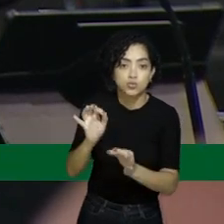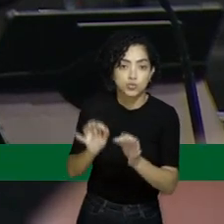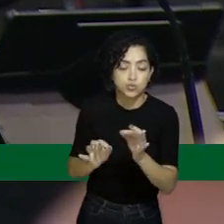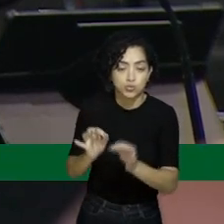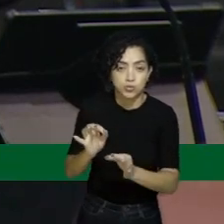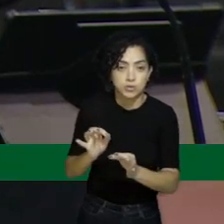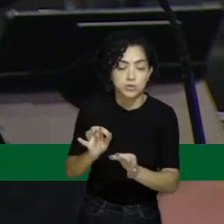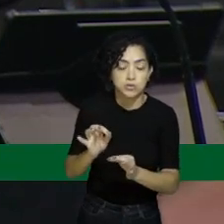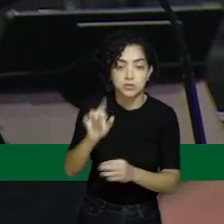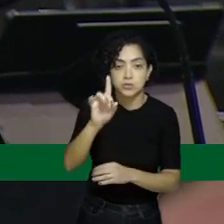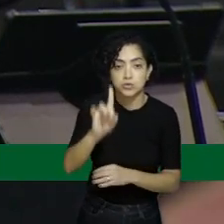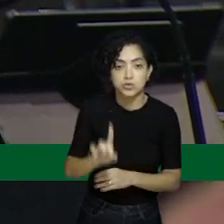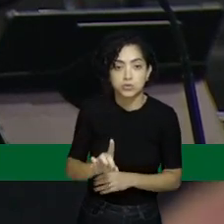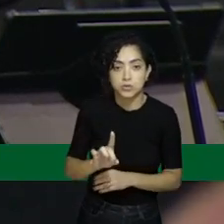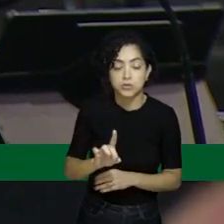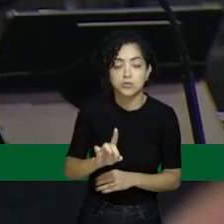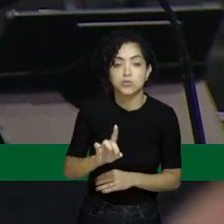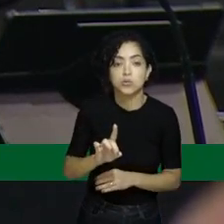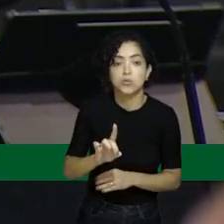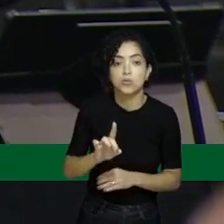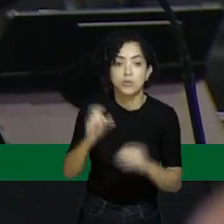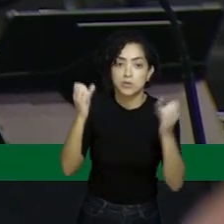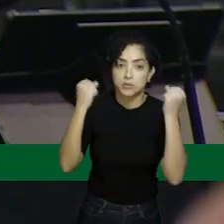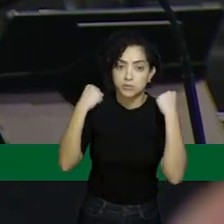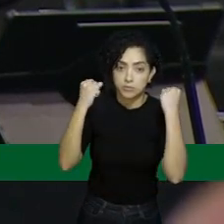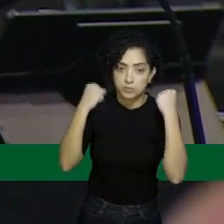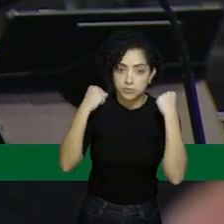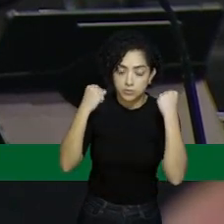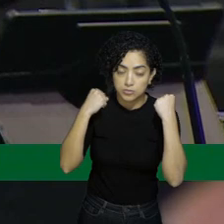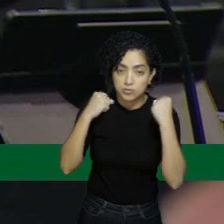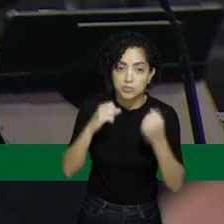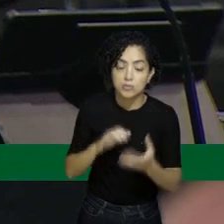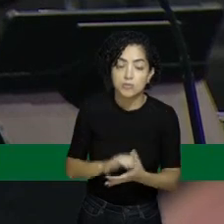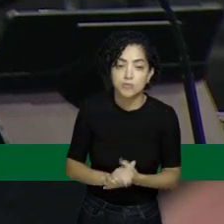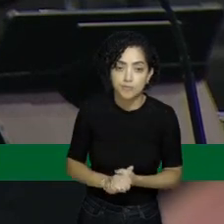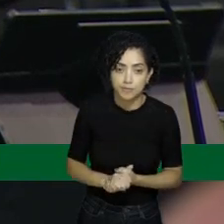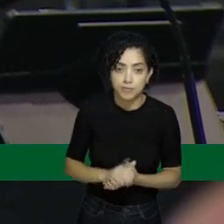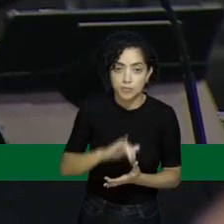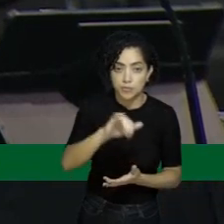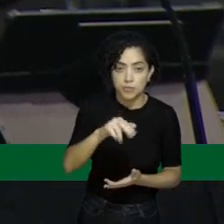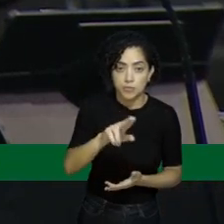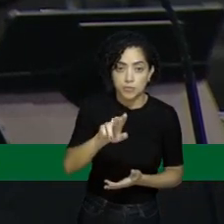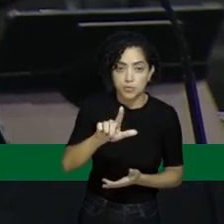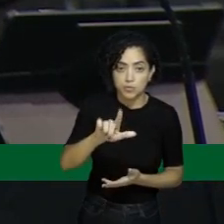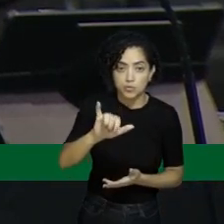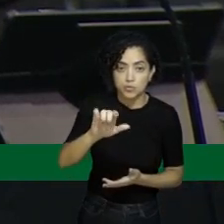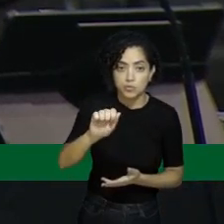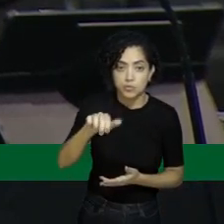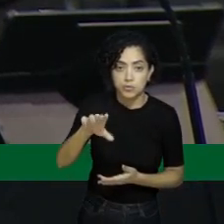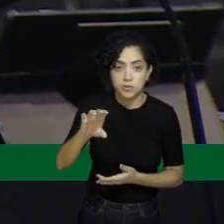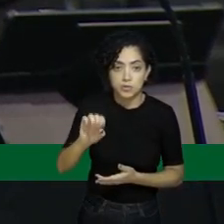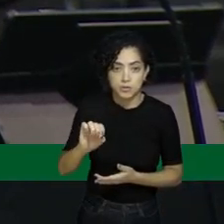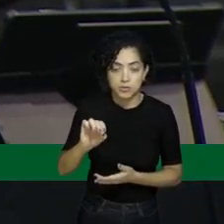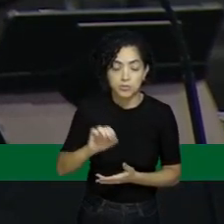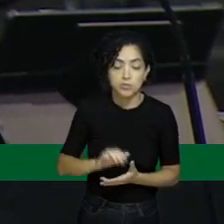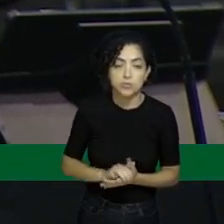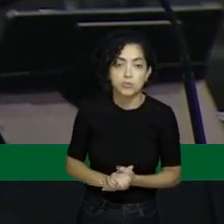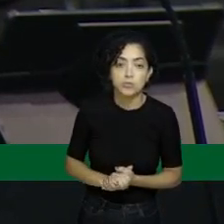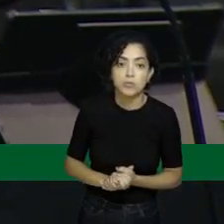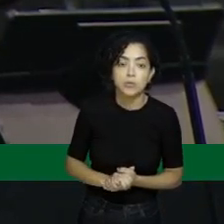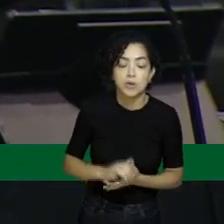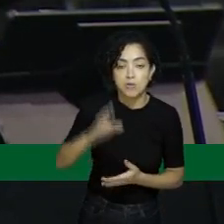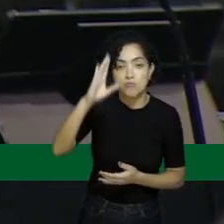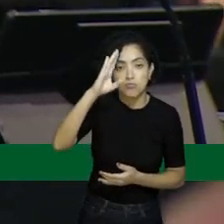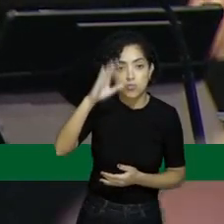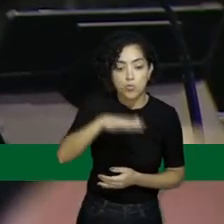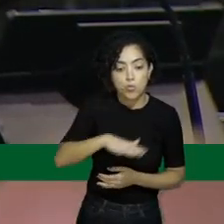Foro da Comarca de Chapecó e vice-presidente da Associação dos Magistrados Catarinenses, doutor Juliano Serpa. Senhor comandante da 4ª Região